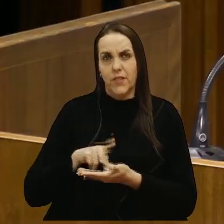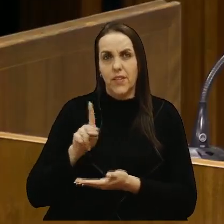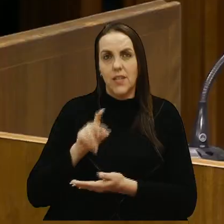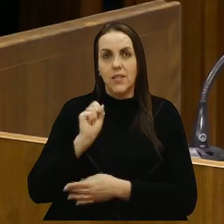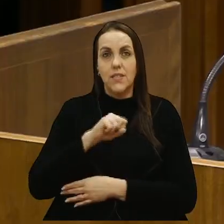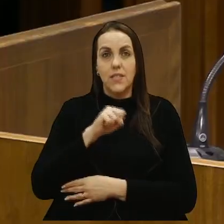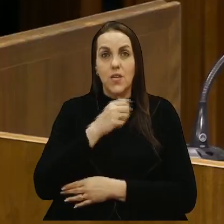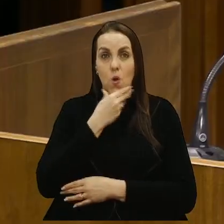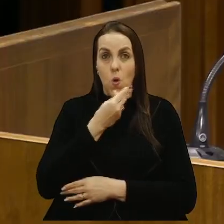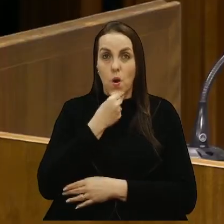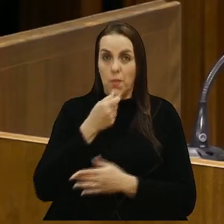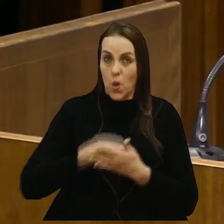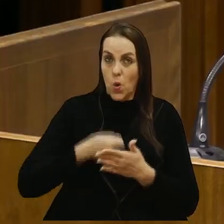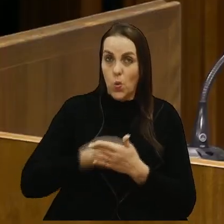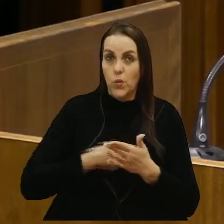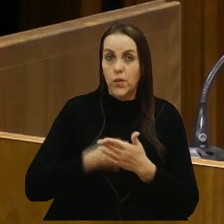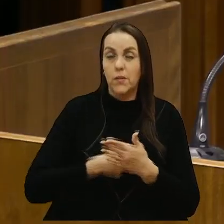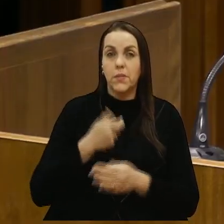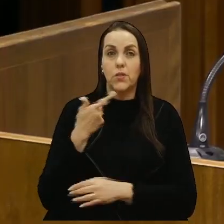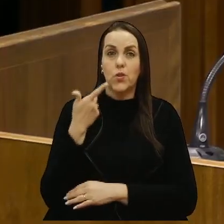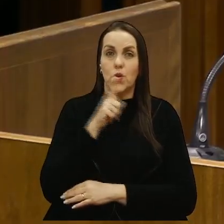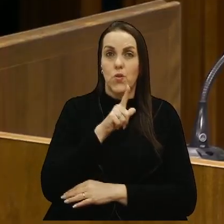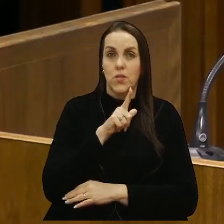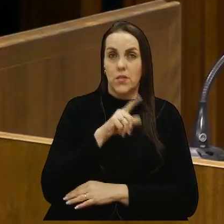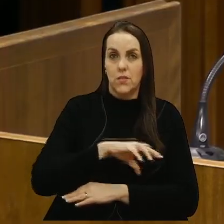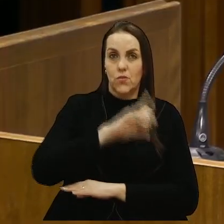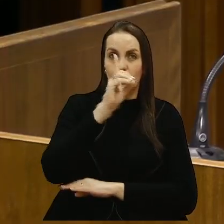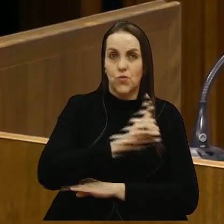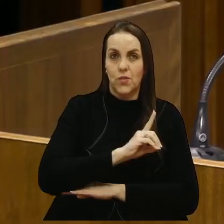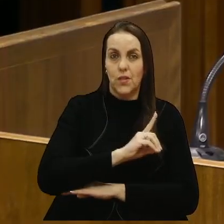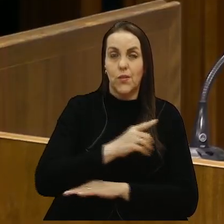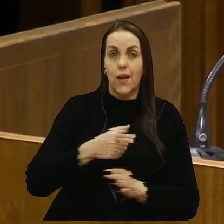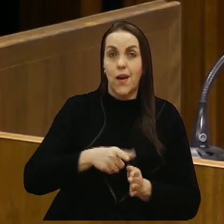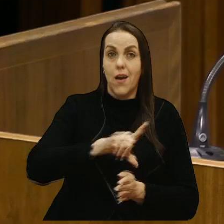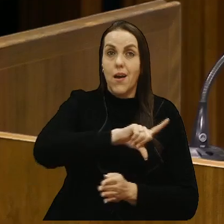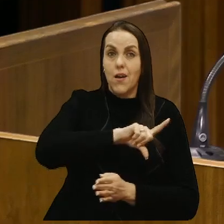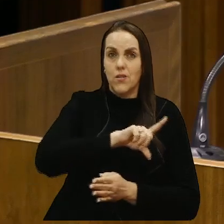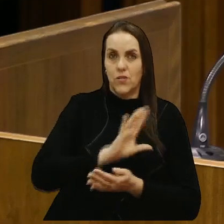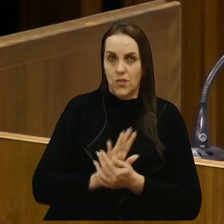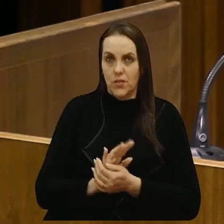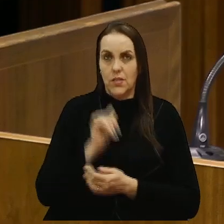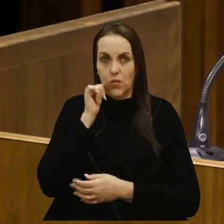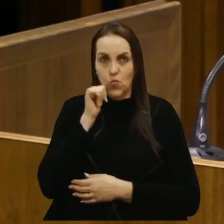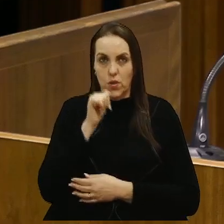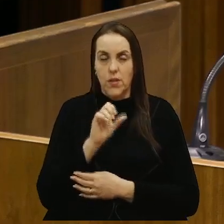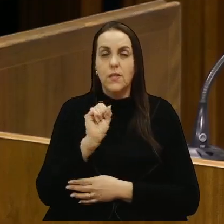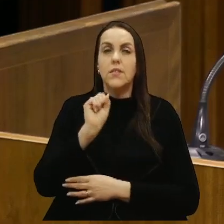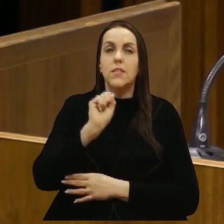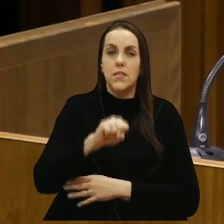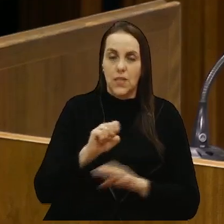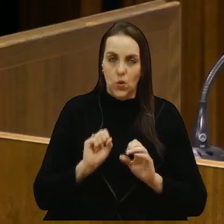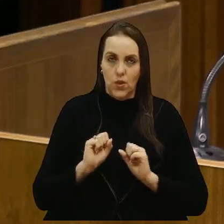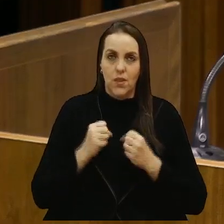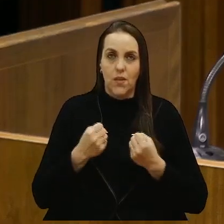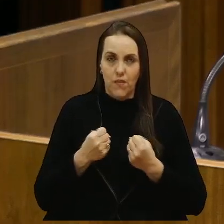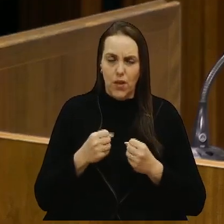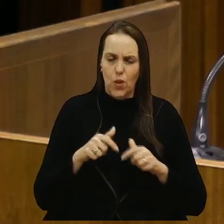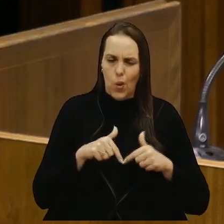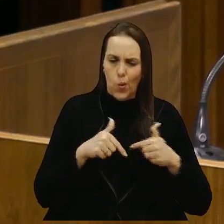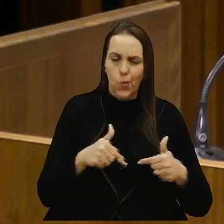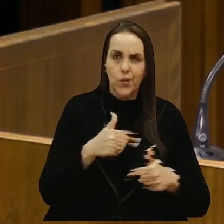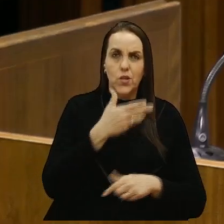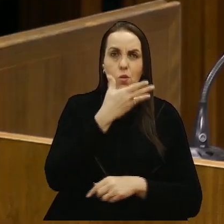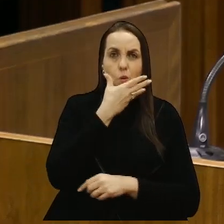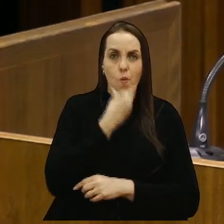homens lutaram, mas conquistaram seus direitos antes. E sim, eu defendo a luta de homens,